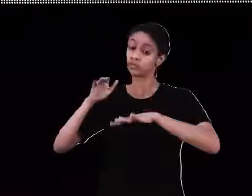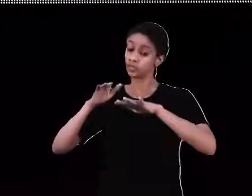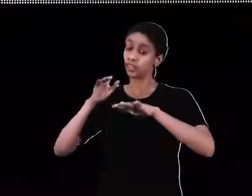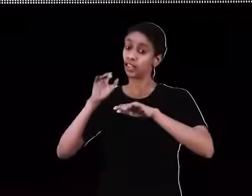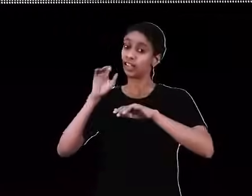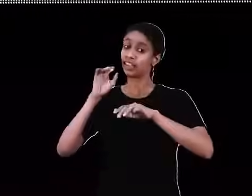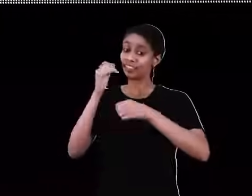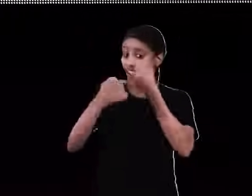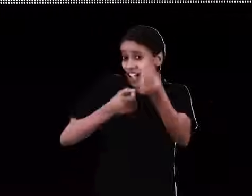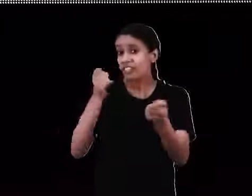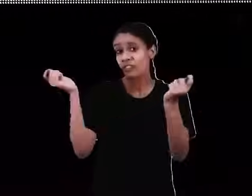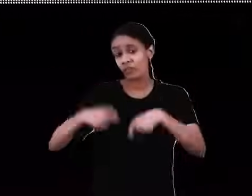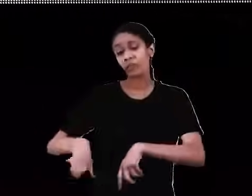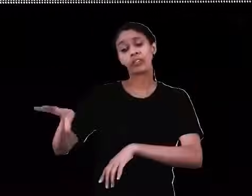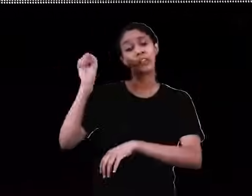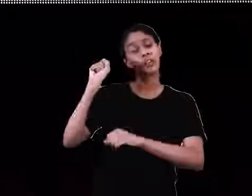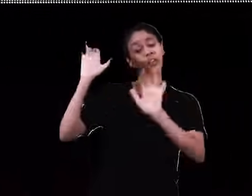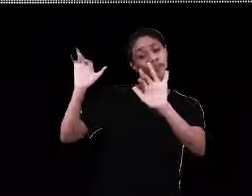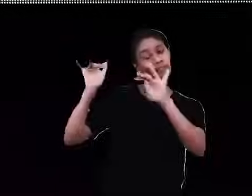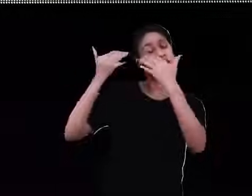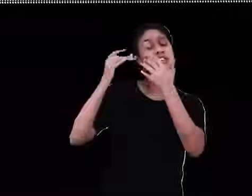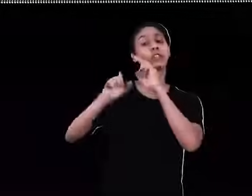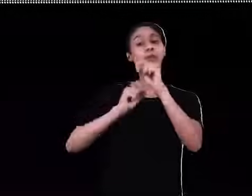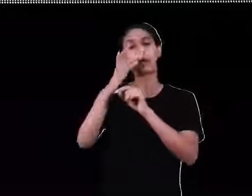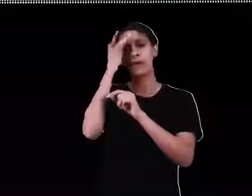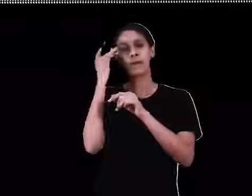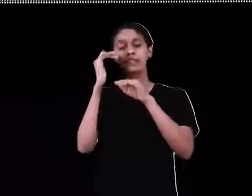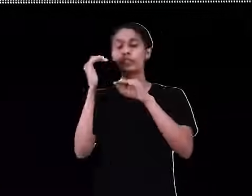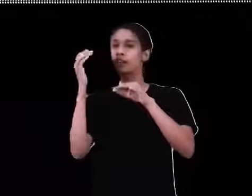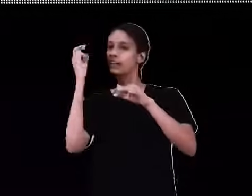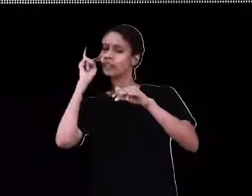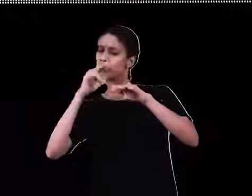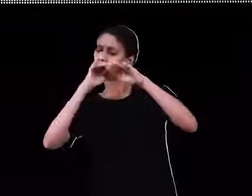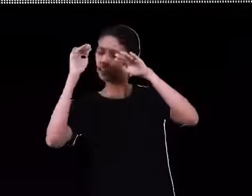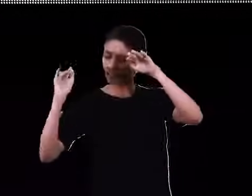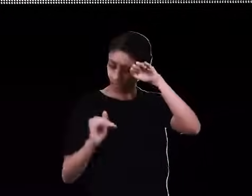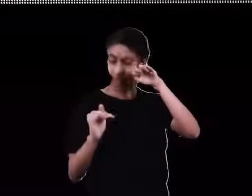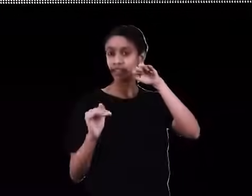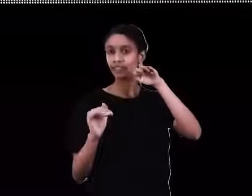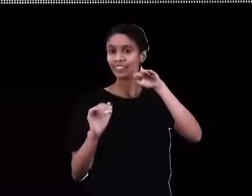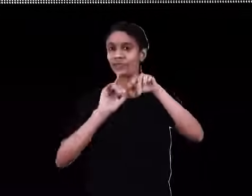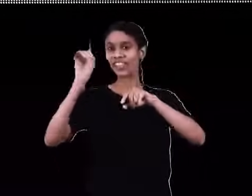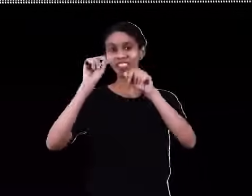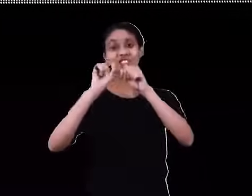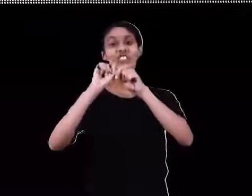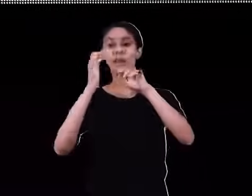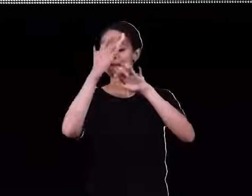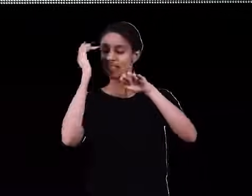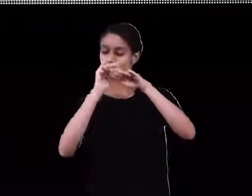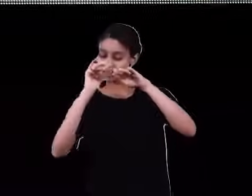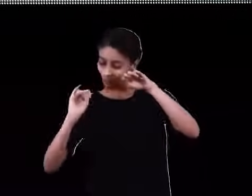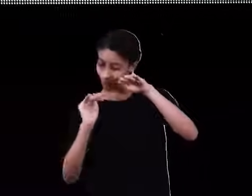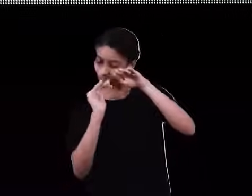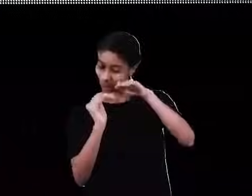considerada menor do que a gente. Eu amo que Deus, gente, Deus é o demais. Deus ama pegar pessoas menores para ajudar